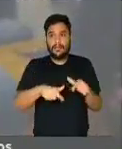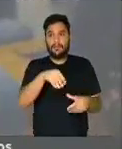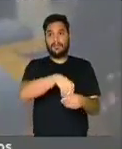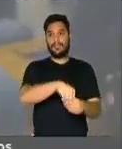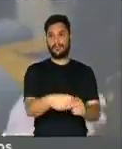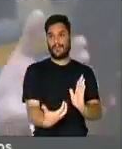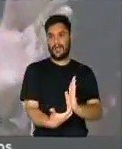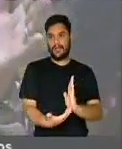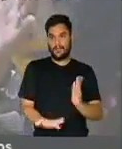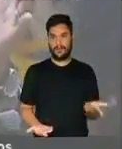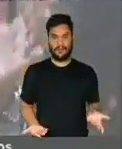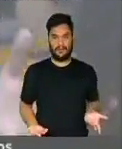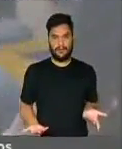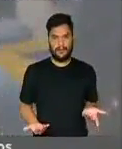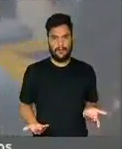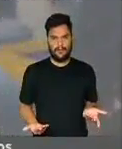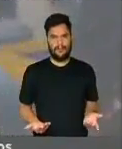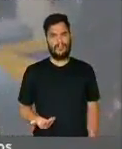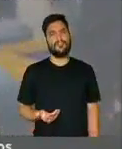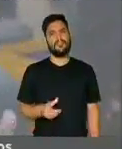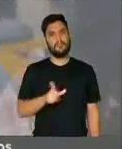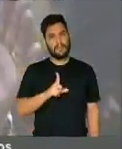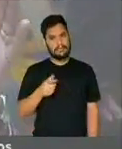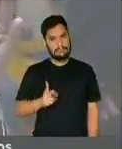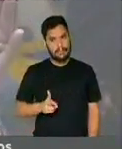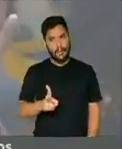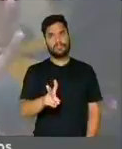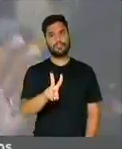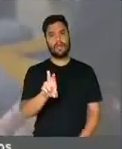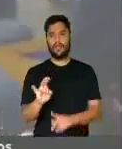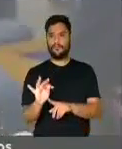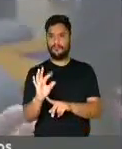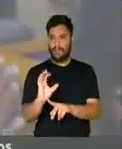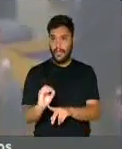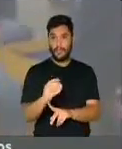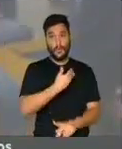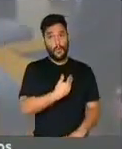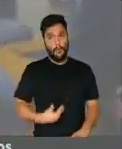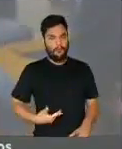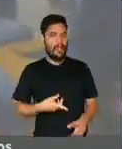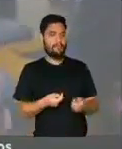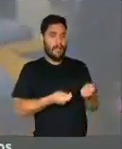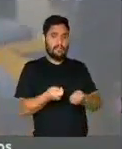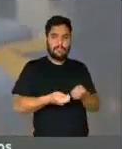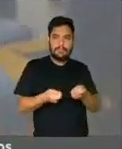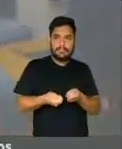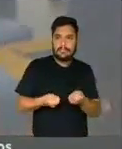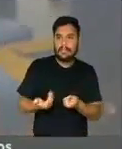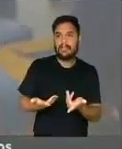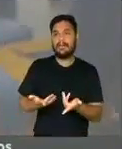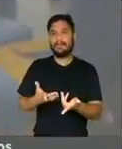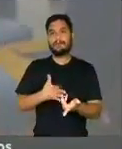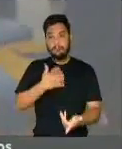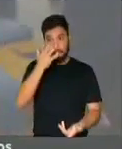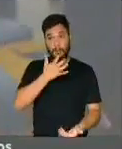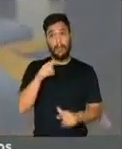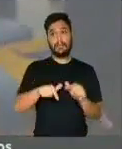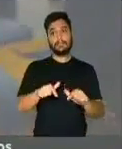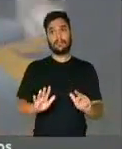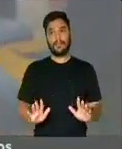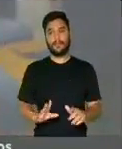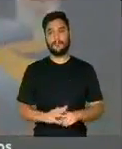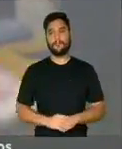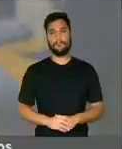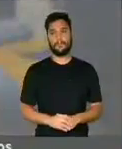aqui. Então, temos que manter esse veto, porque o governo que está administrando com muita seriedade.